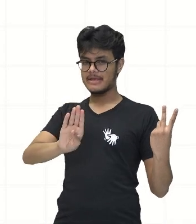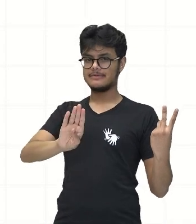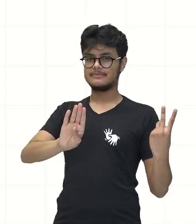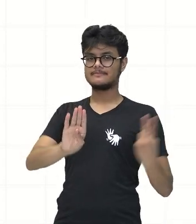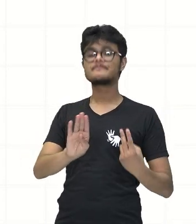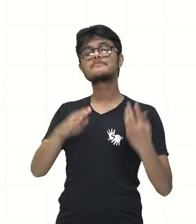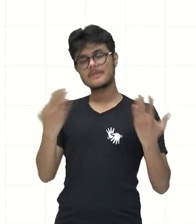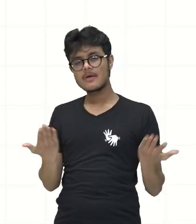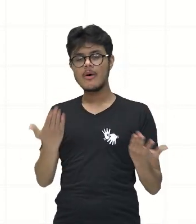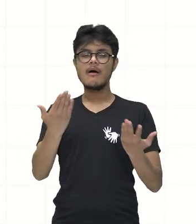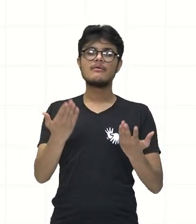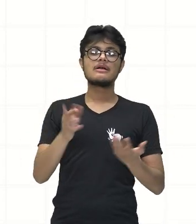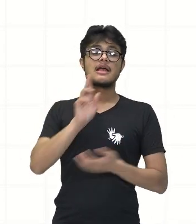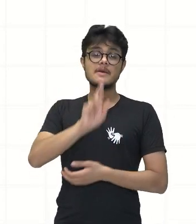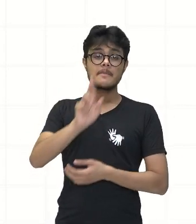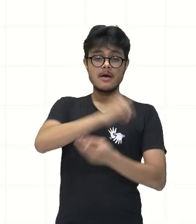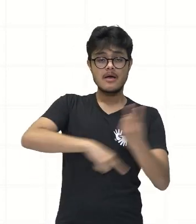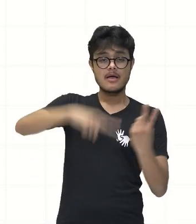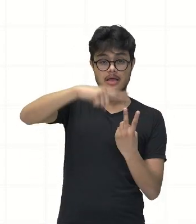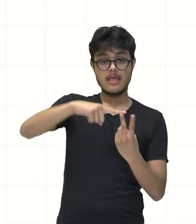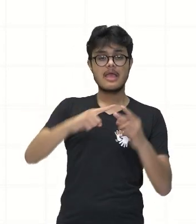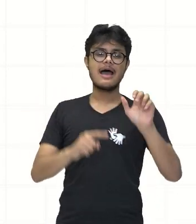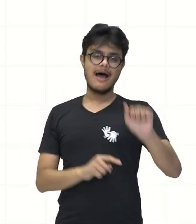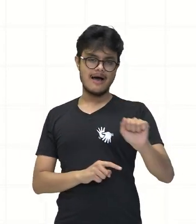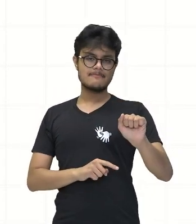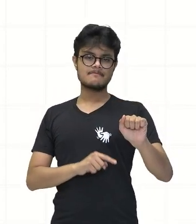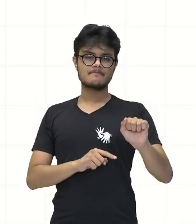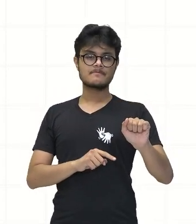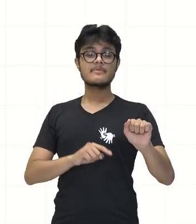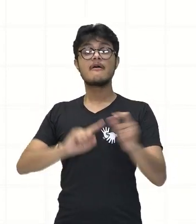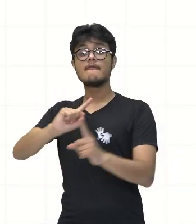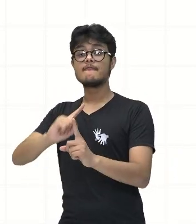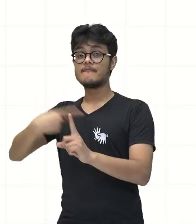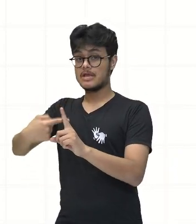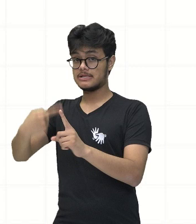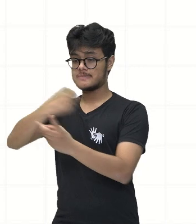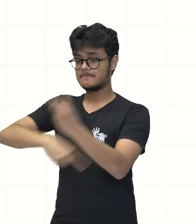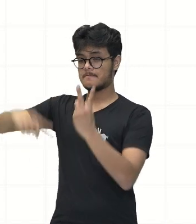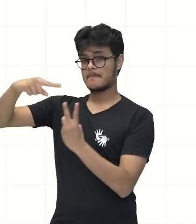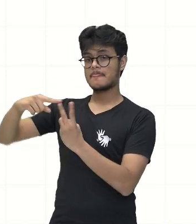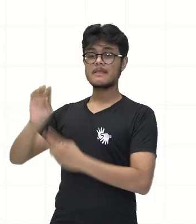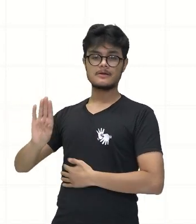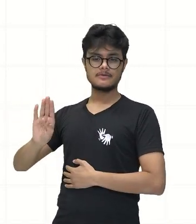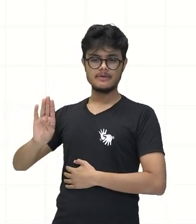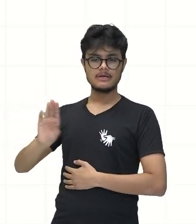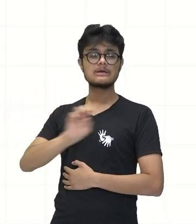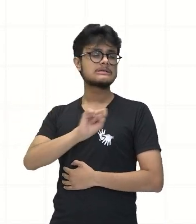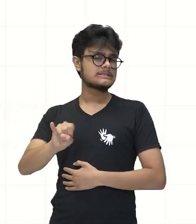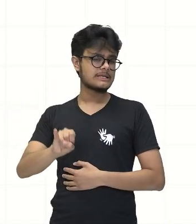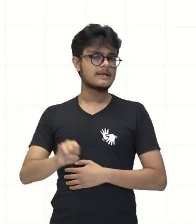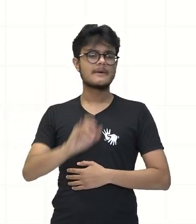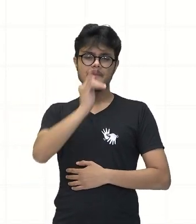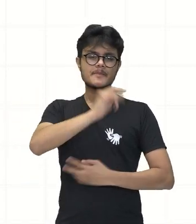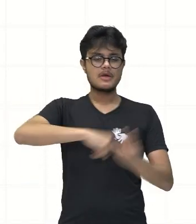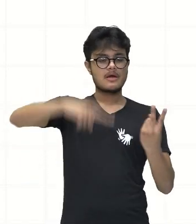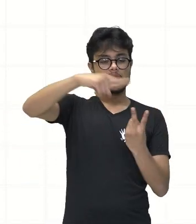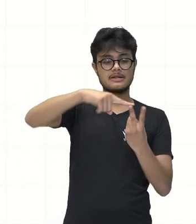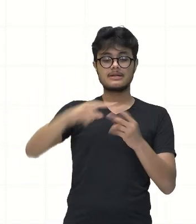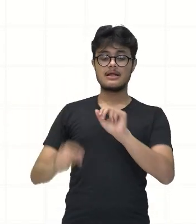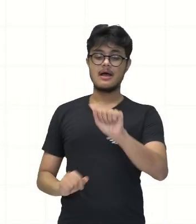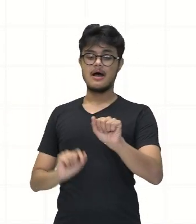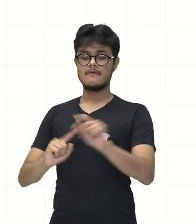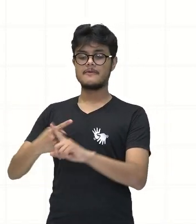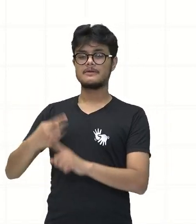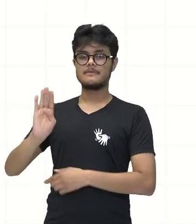raízes dos fatores. Então, ó, se eu tenho dentro do meu radical uma multiplicação, um produto, né,